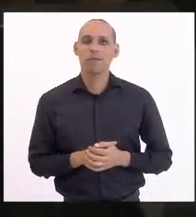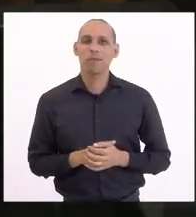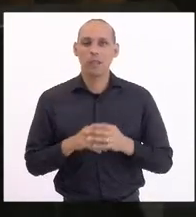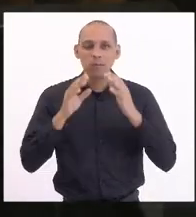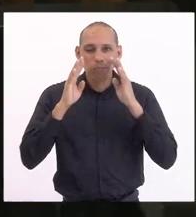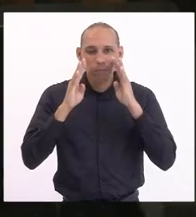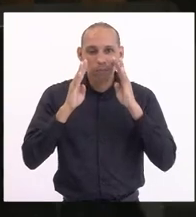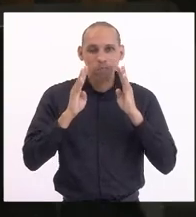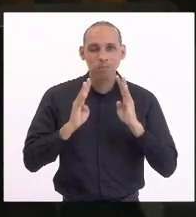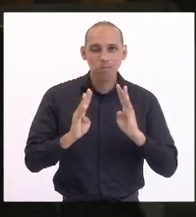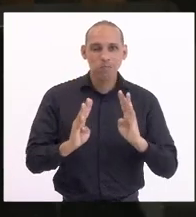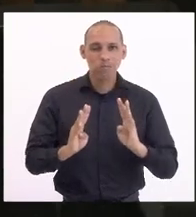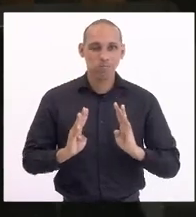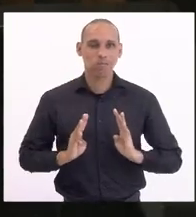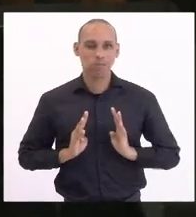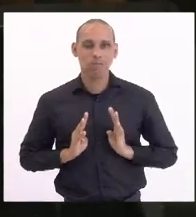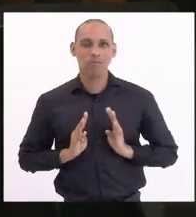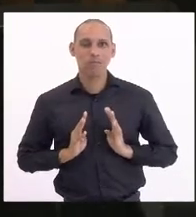forma presencial